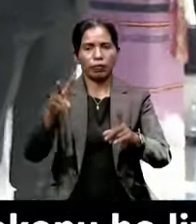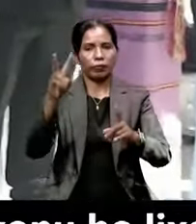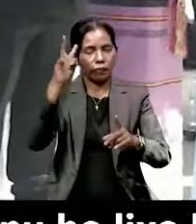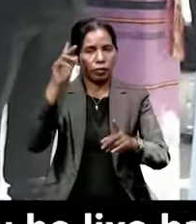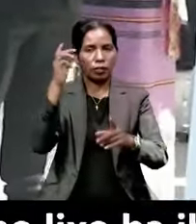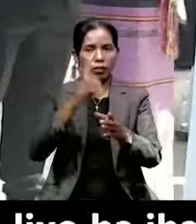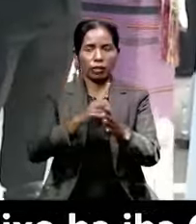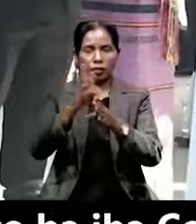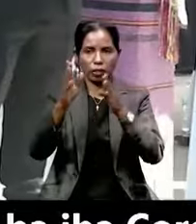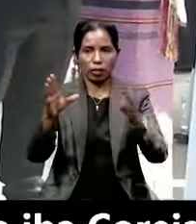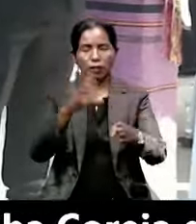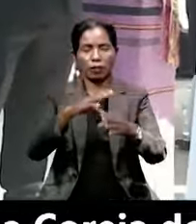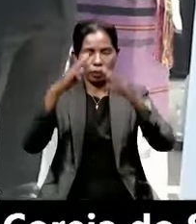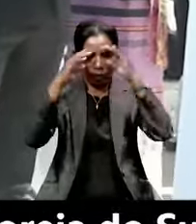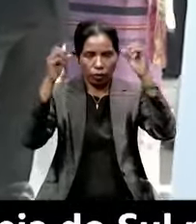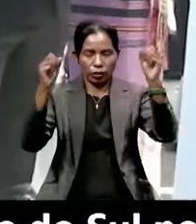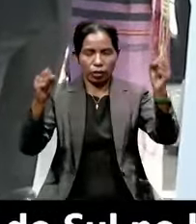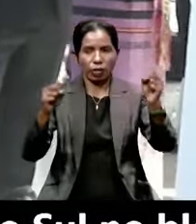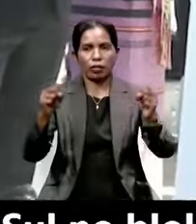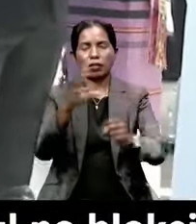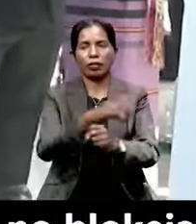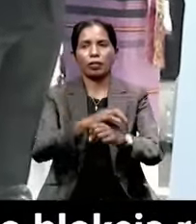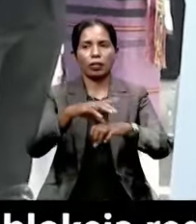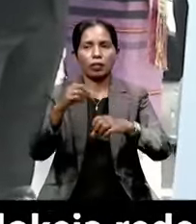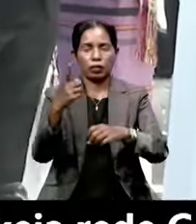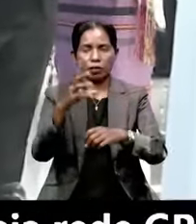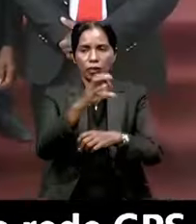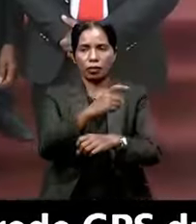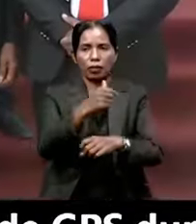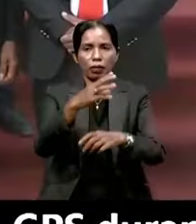executiva presidente centro logístico nacional no presidente